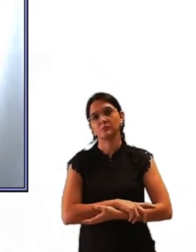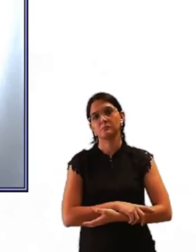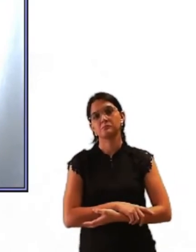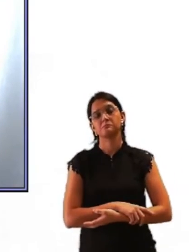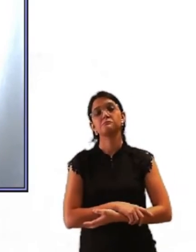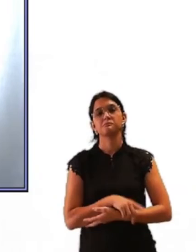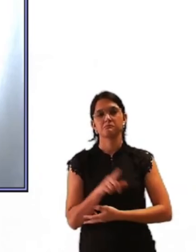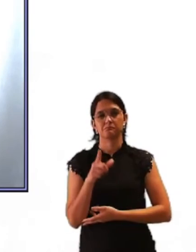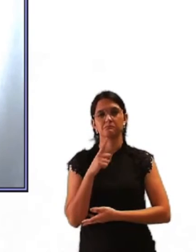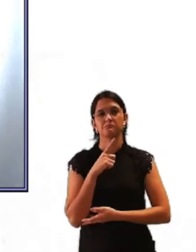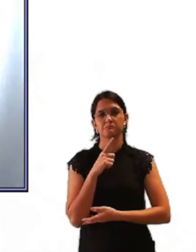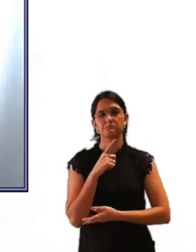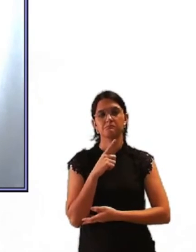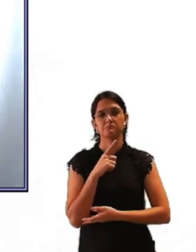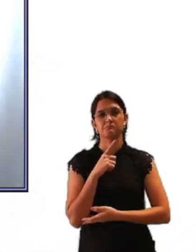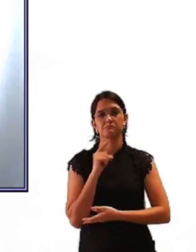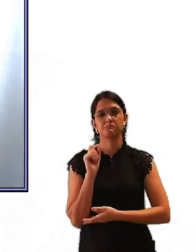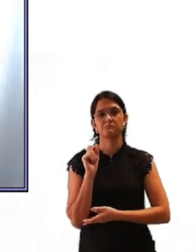Aqui.